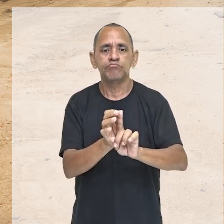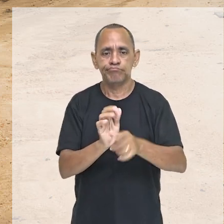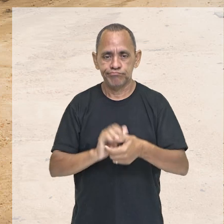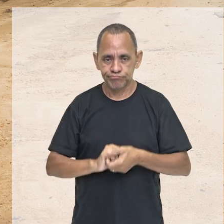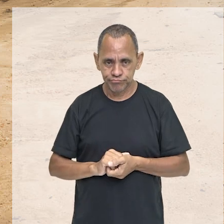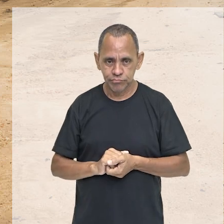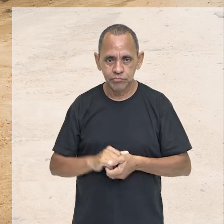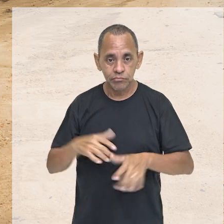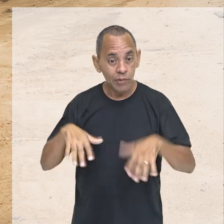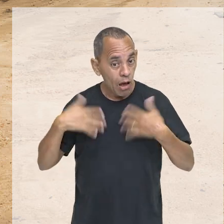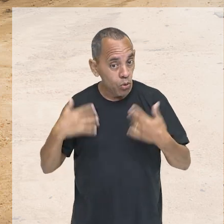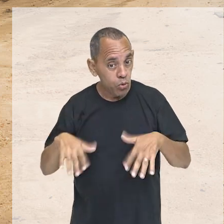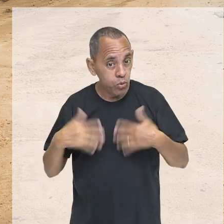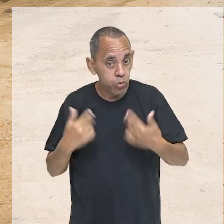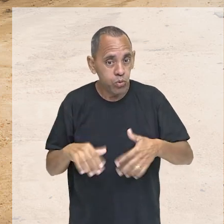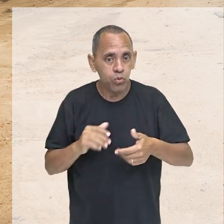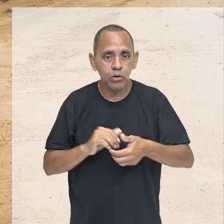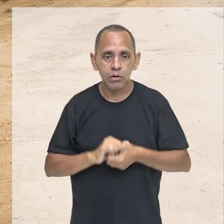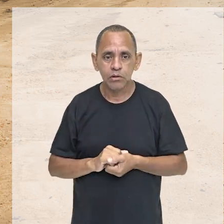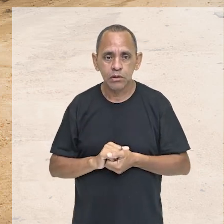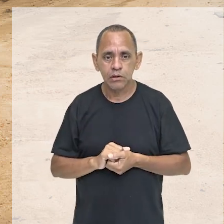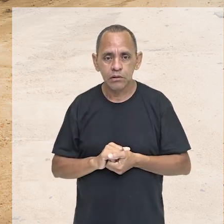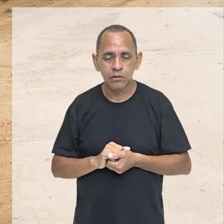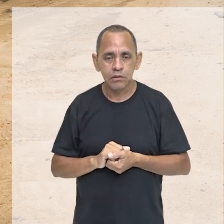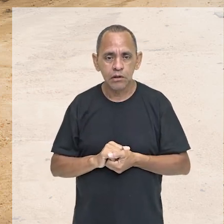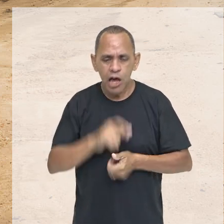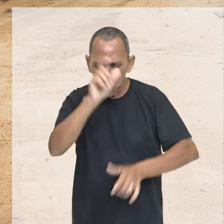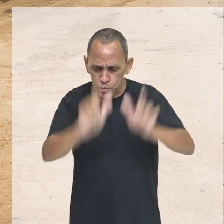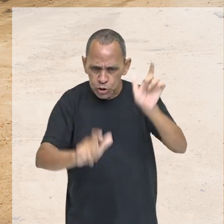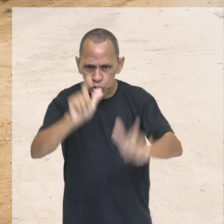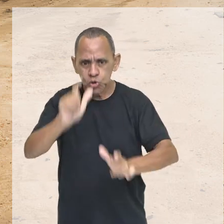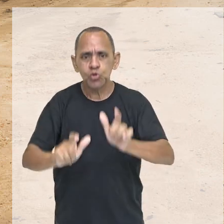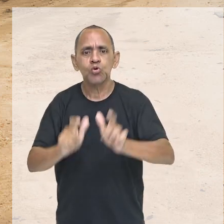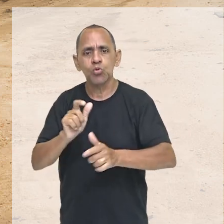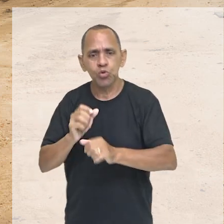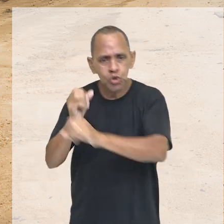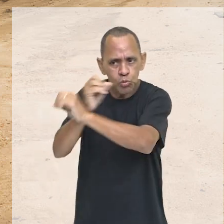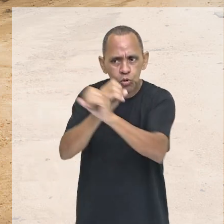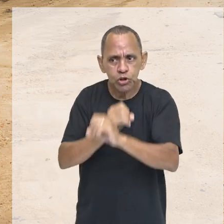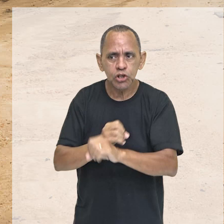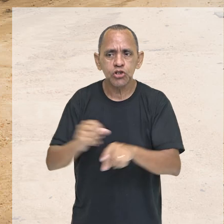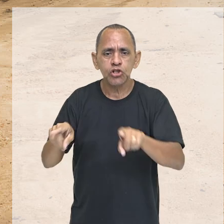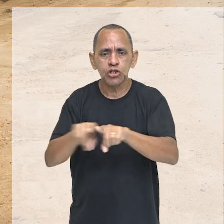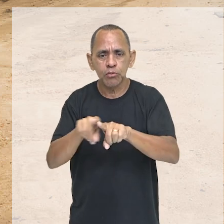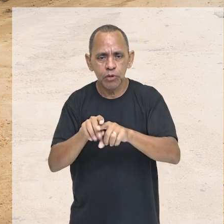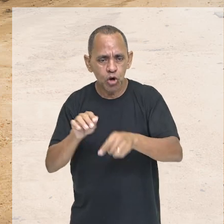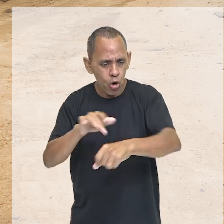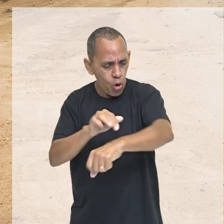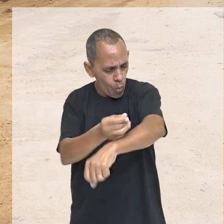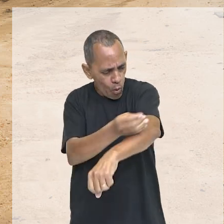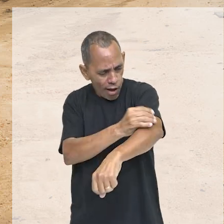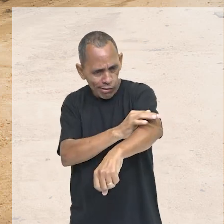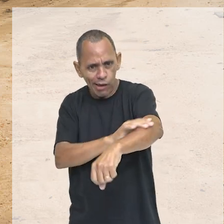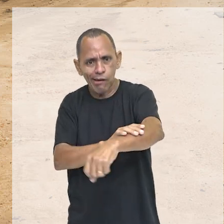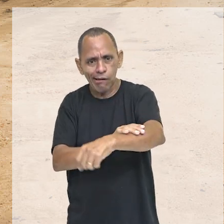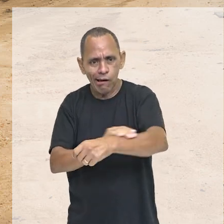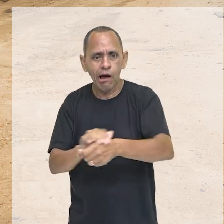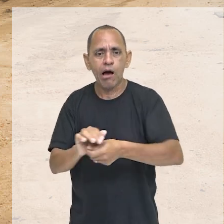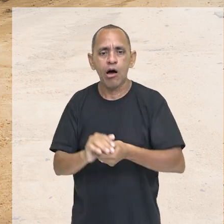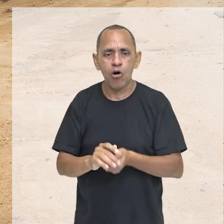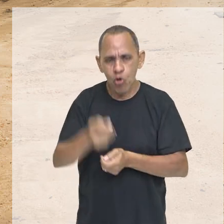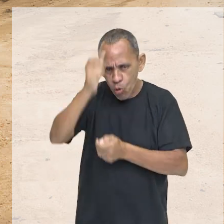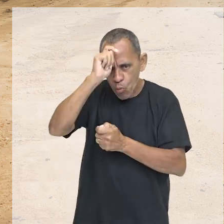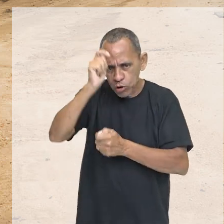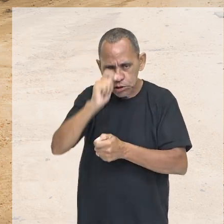é protegido, não só com protetor solar, mas também com chapéu, com boné, com